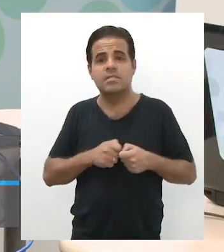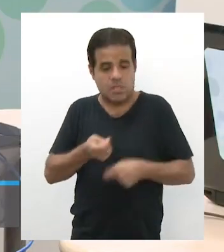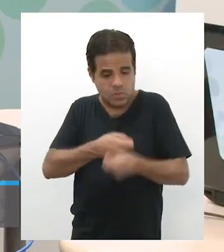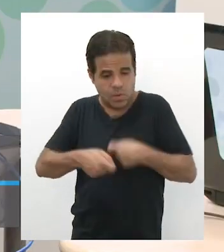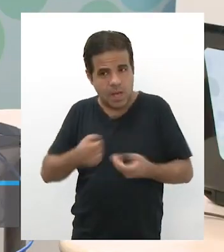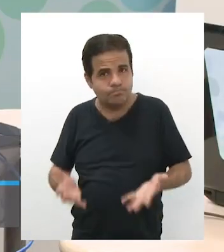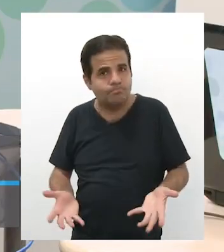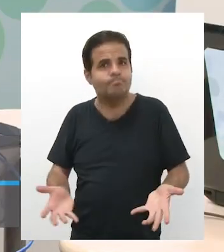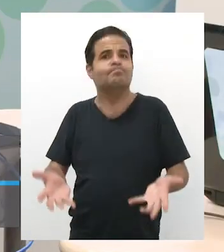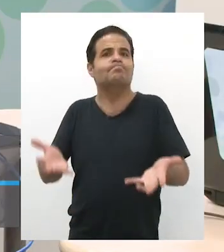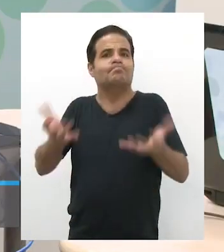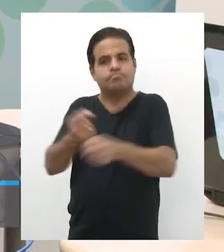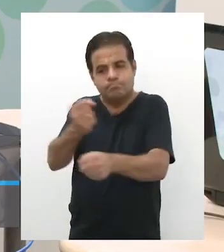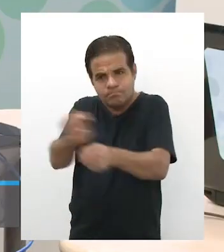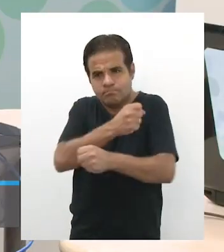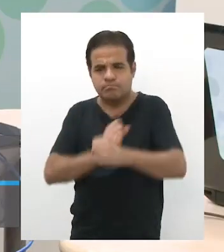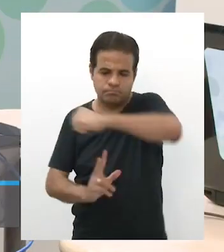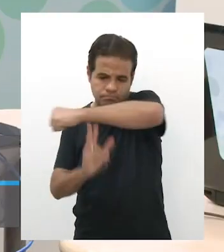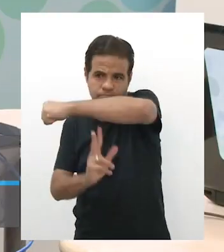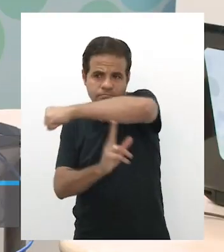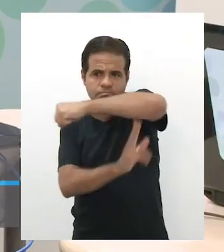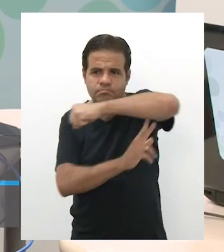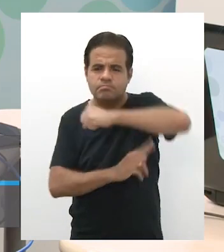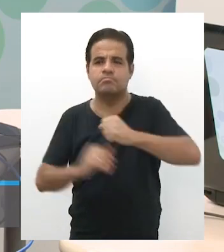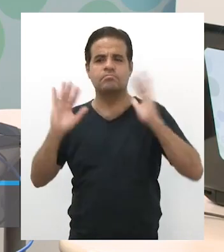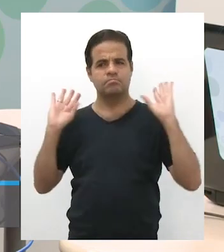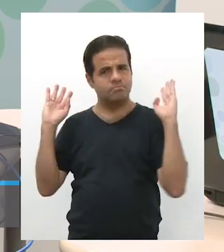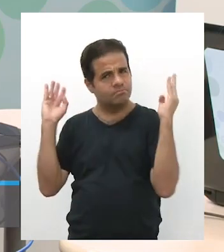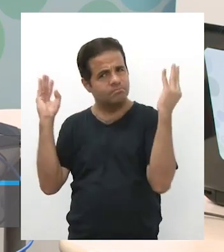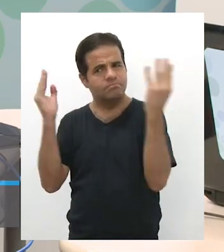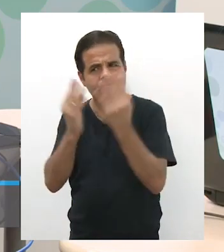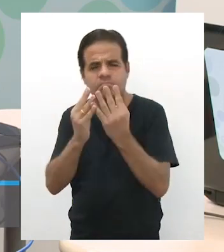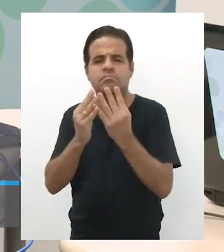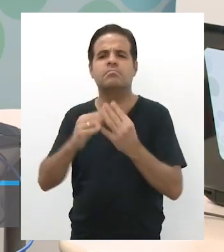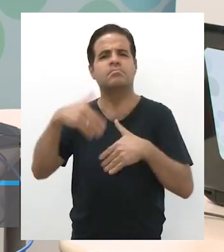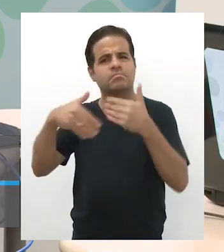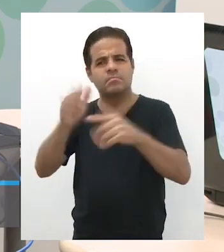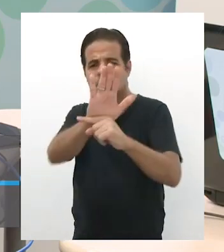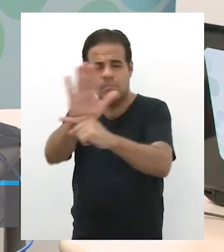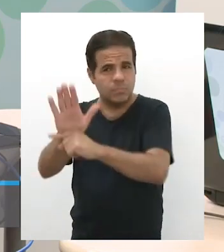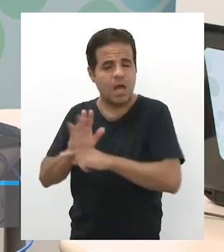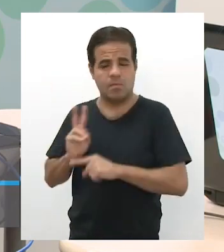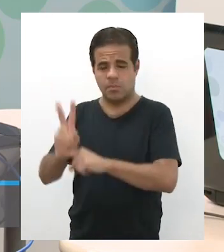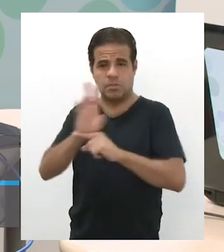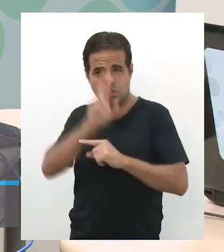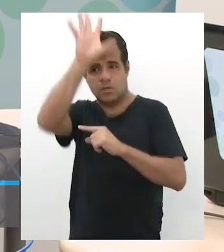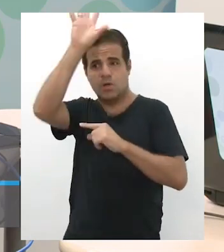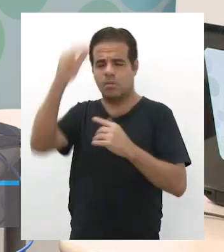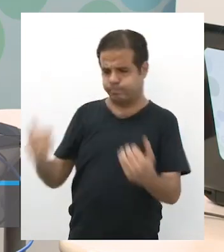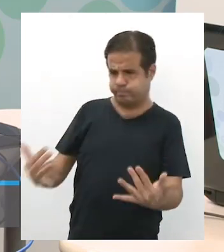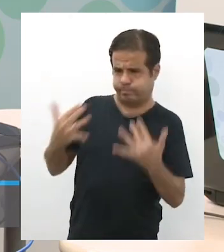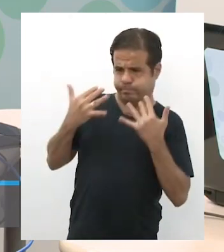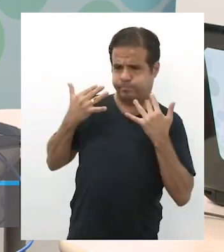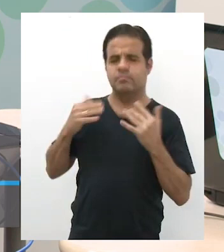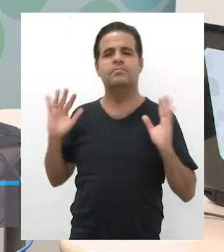comércio acontecer. Então, eles construíram pontes, a muralha serviana, que era uma muralha que ajudava a proteger Roma de invasores,